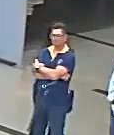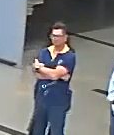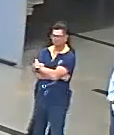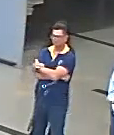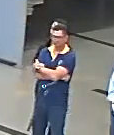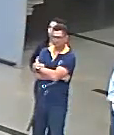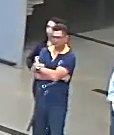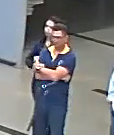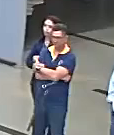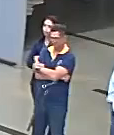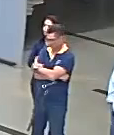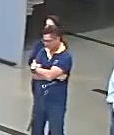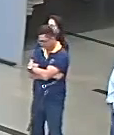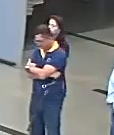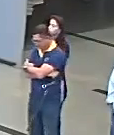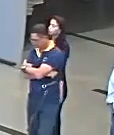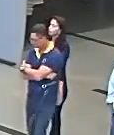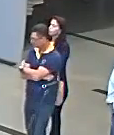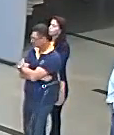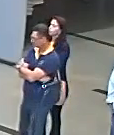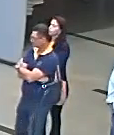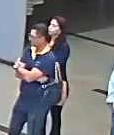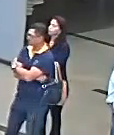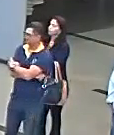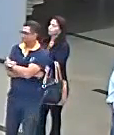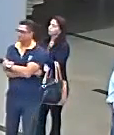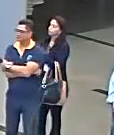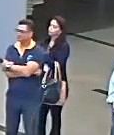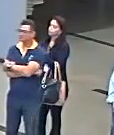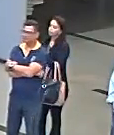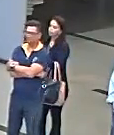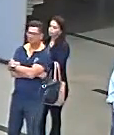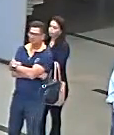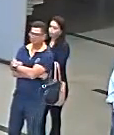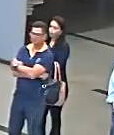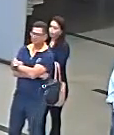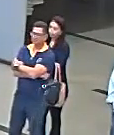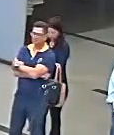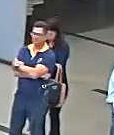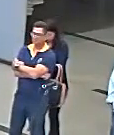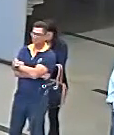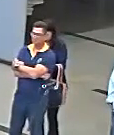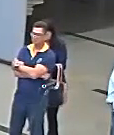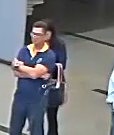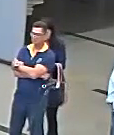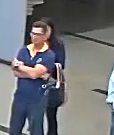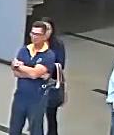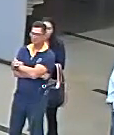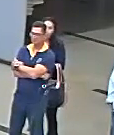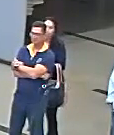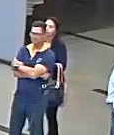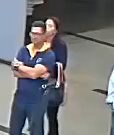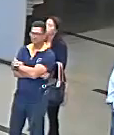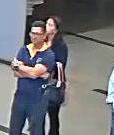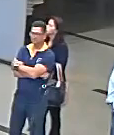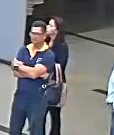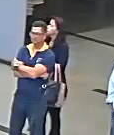reunião na Câmara de Vereadores para que voltasse os cobrador nós tinha um sonho que a lei ia